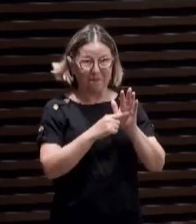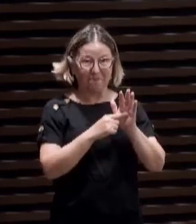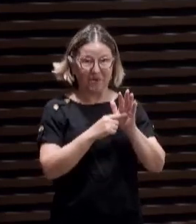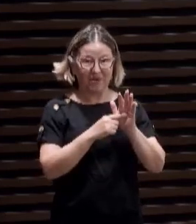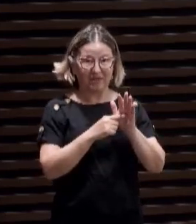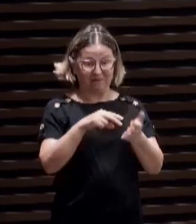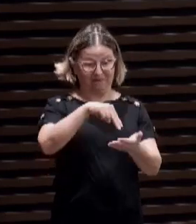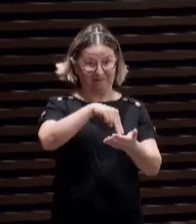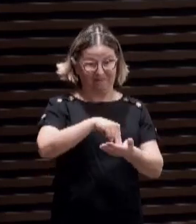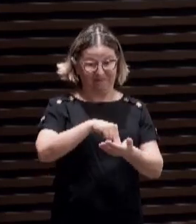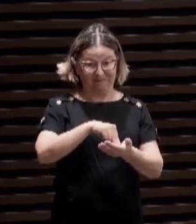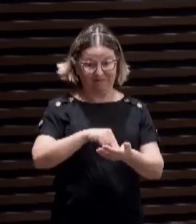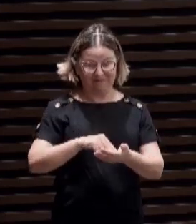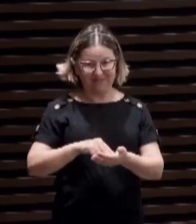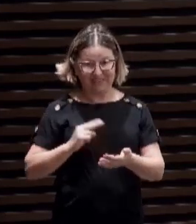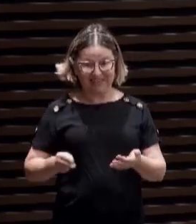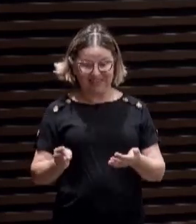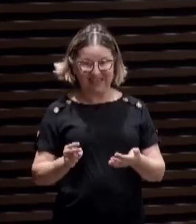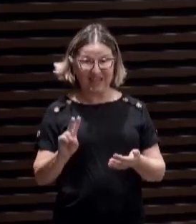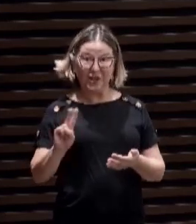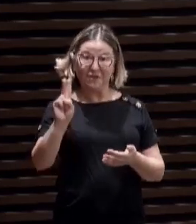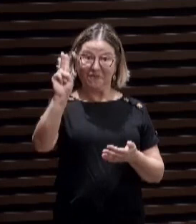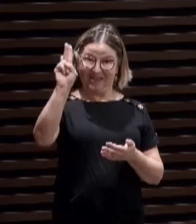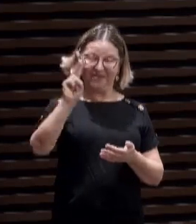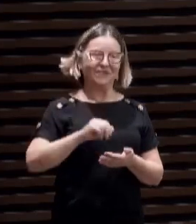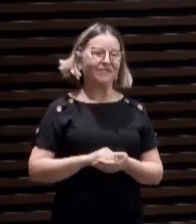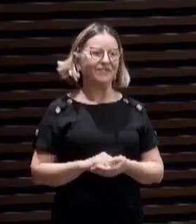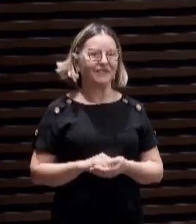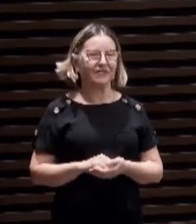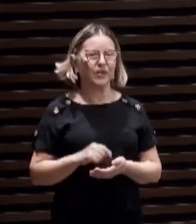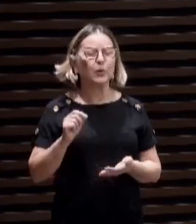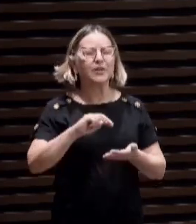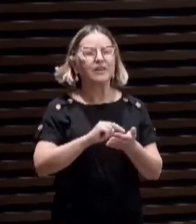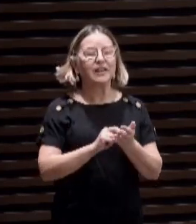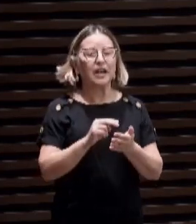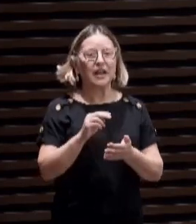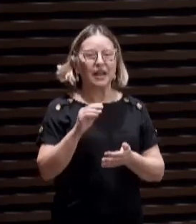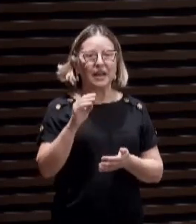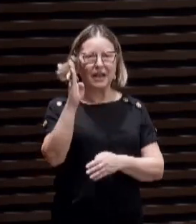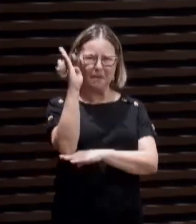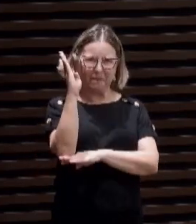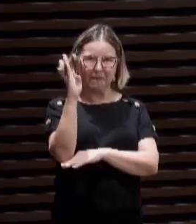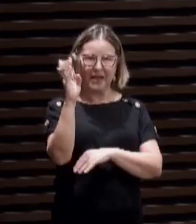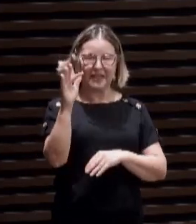durabilidade, o valor que elas têm. O que representa a madeira, feno e